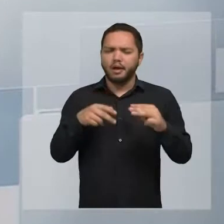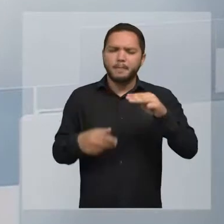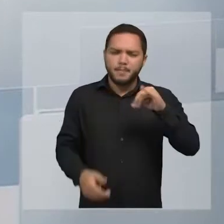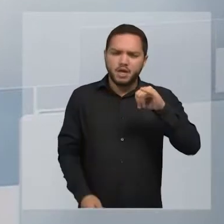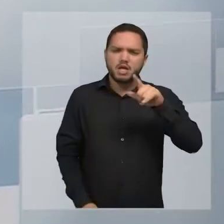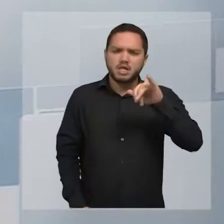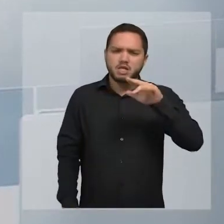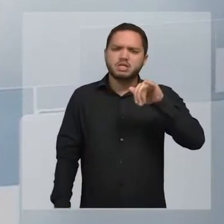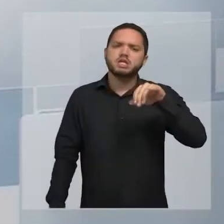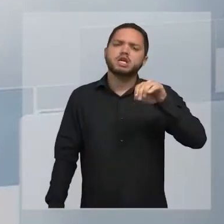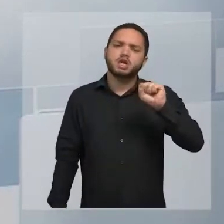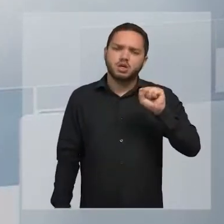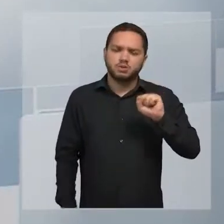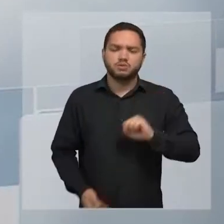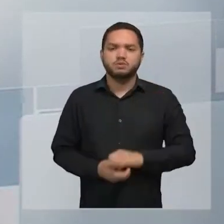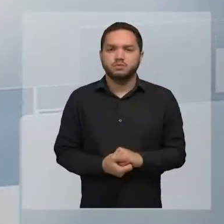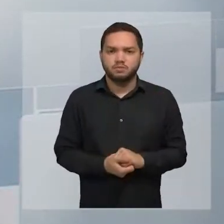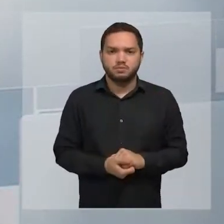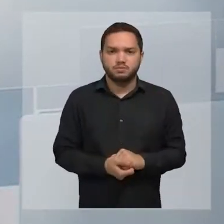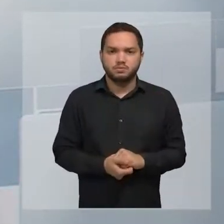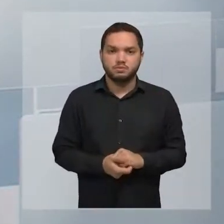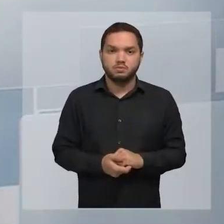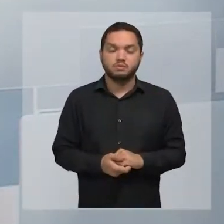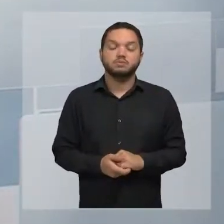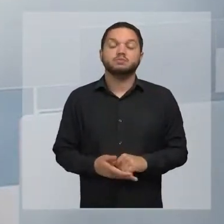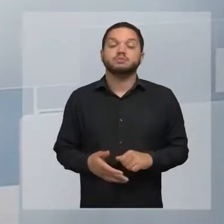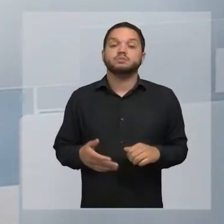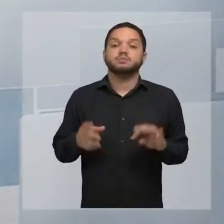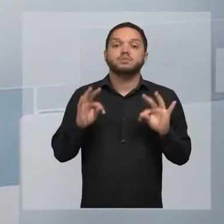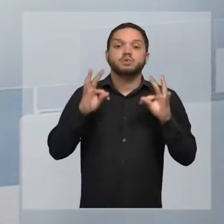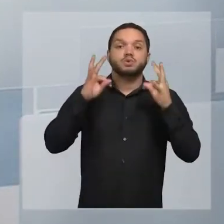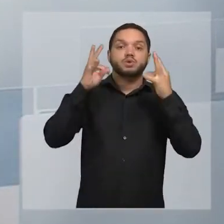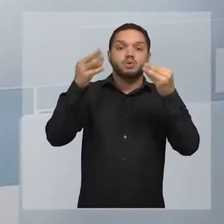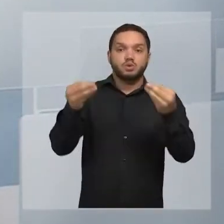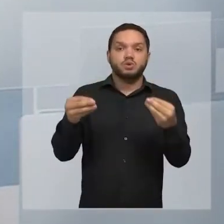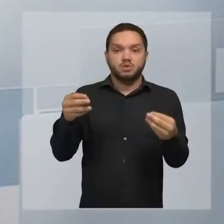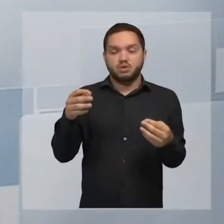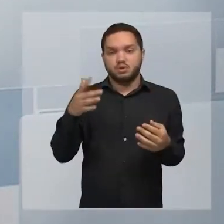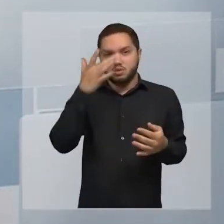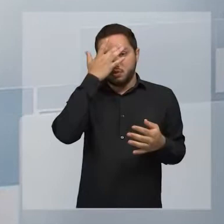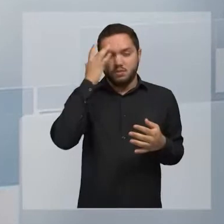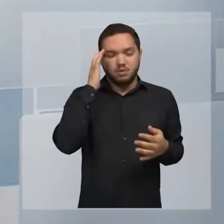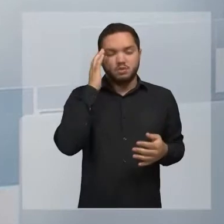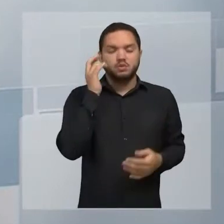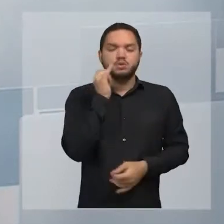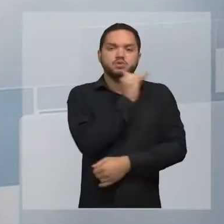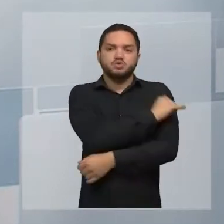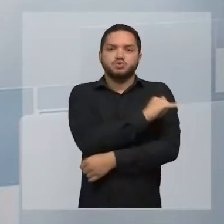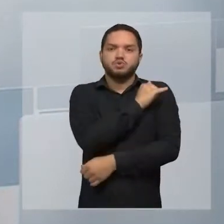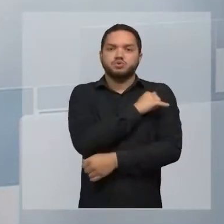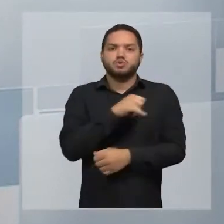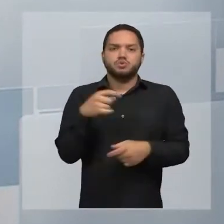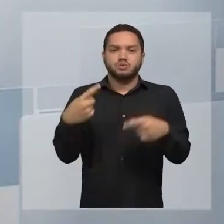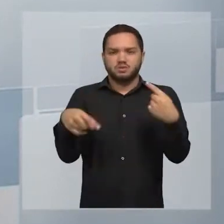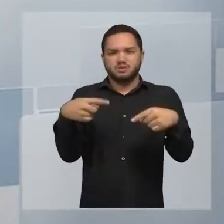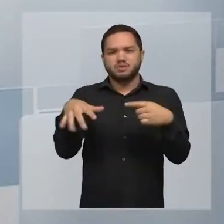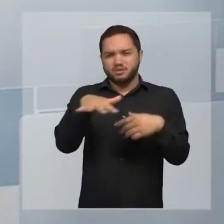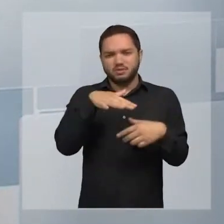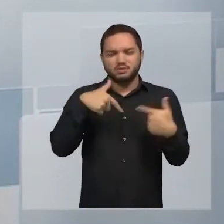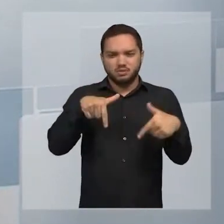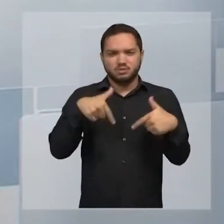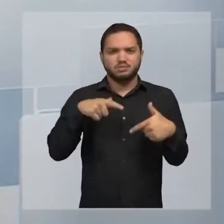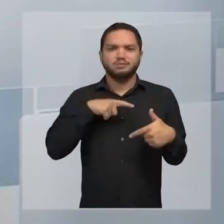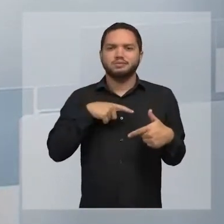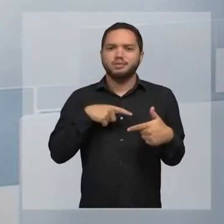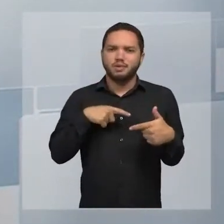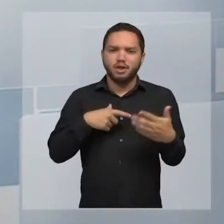nessa direção. O que acontece? Todo parlamentar do Rio de Janeiro hoje, sem exceção mesmo,